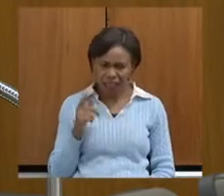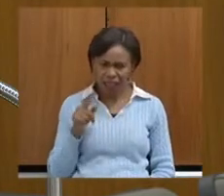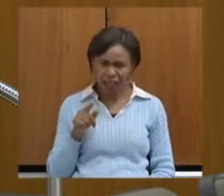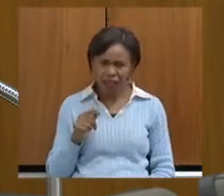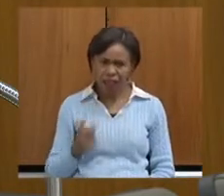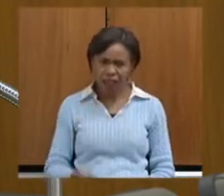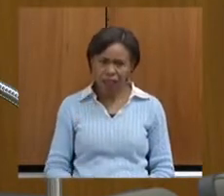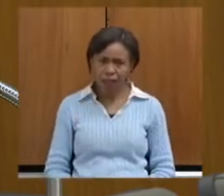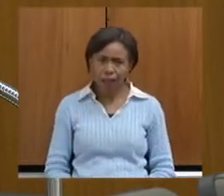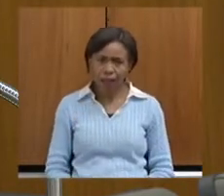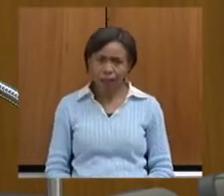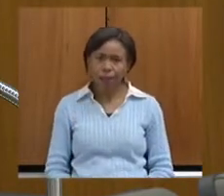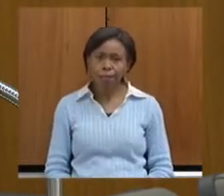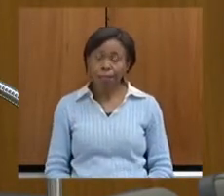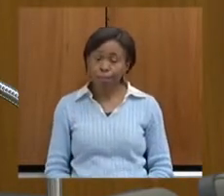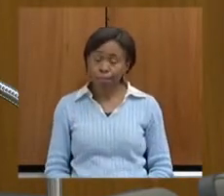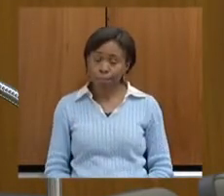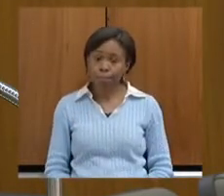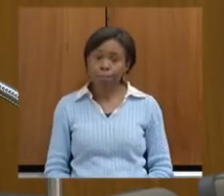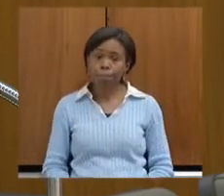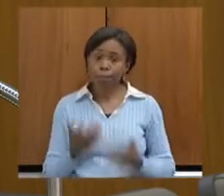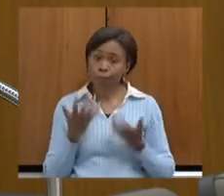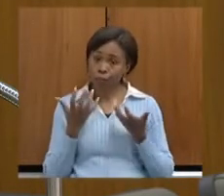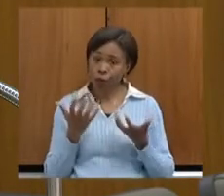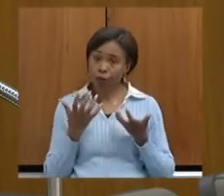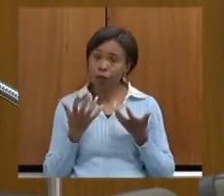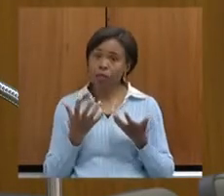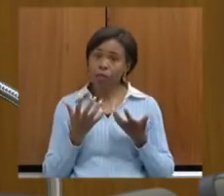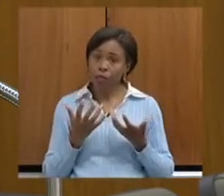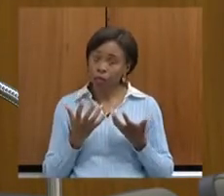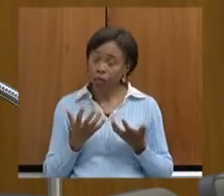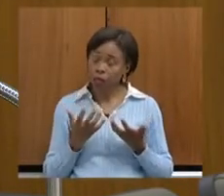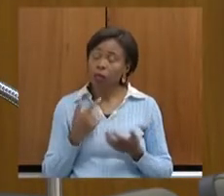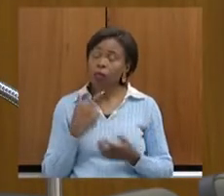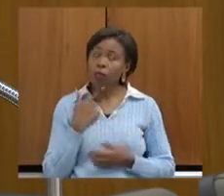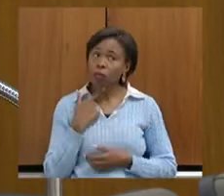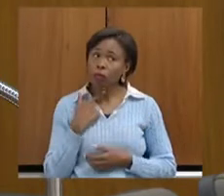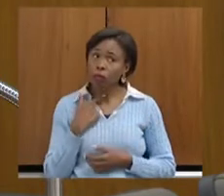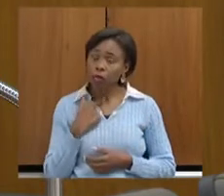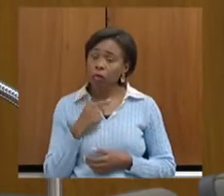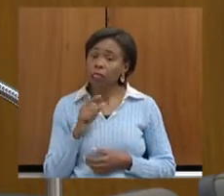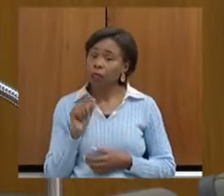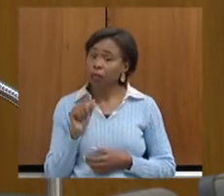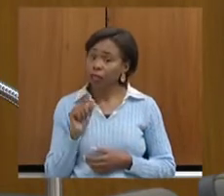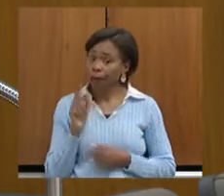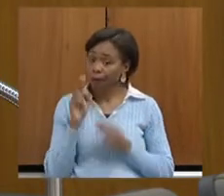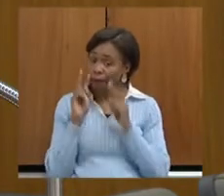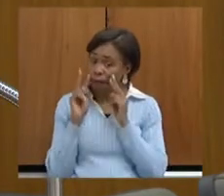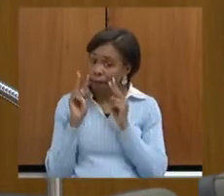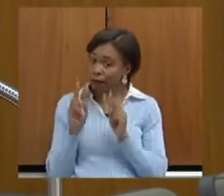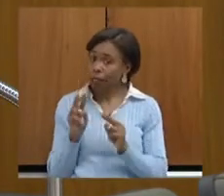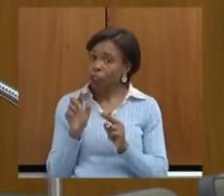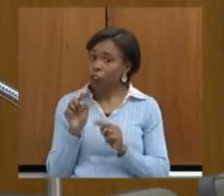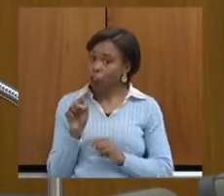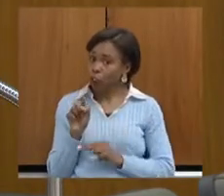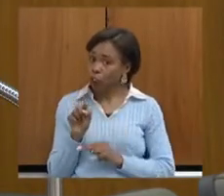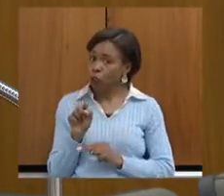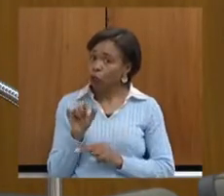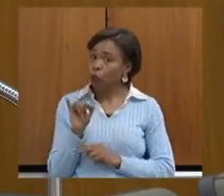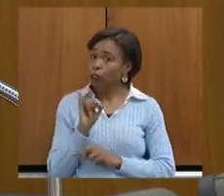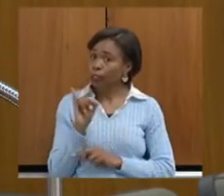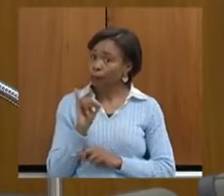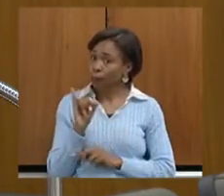Oi eu gostaria que esta questão dos impostos seja